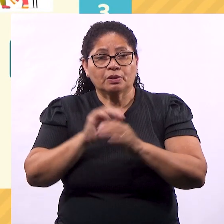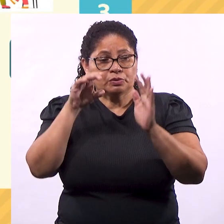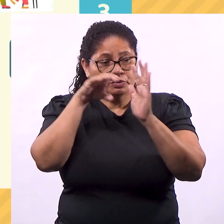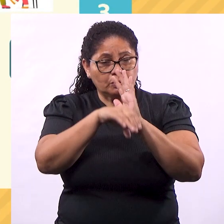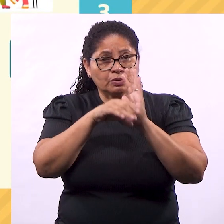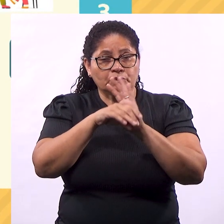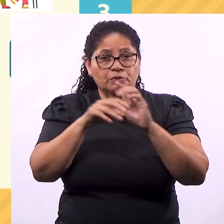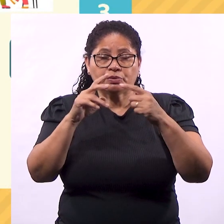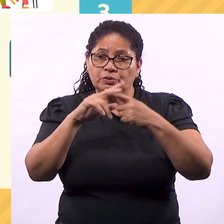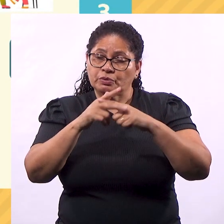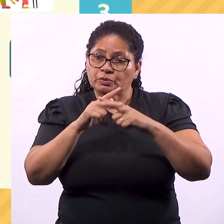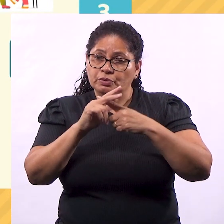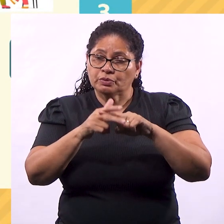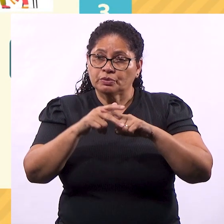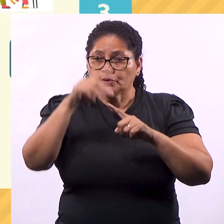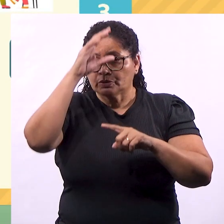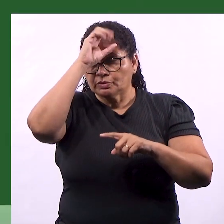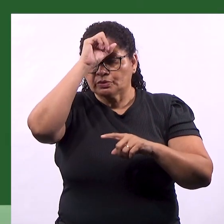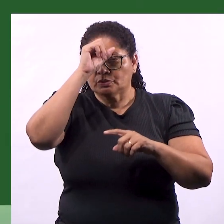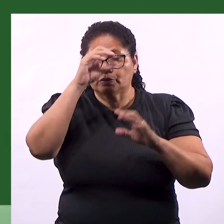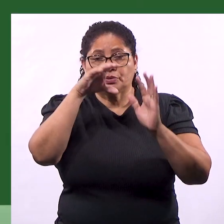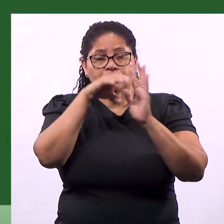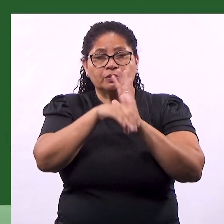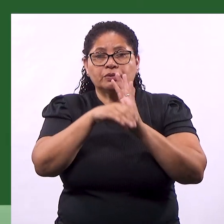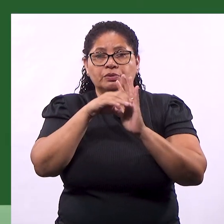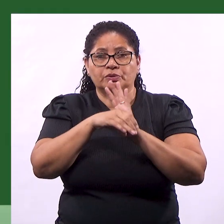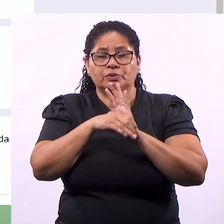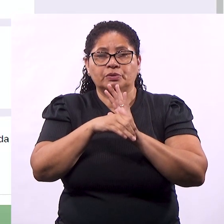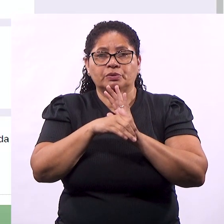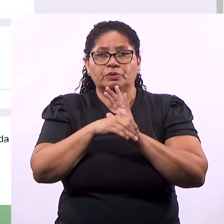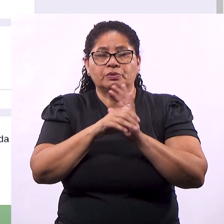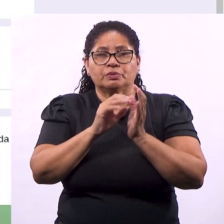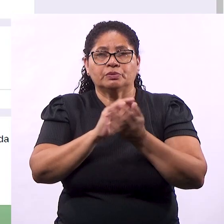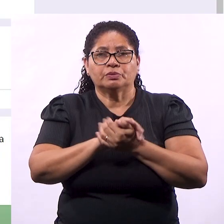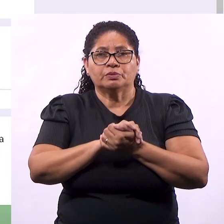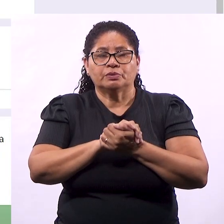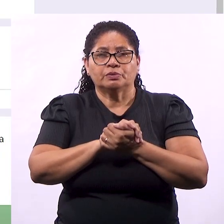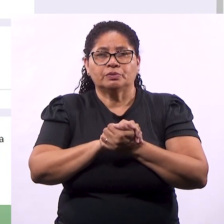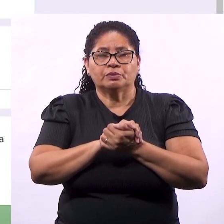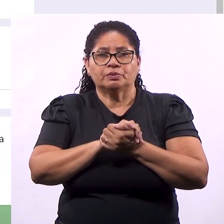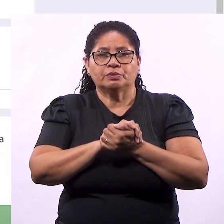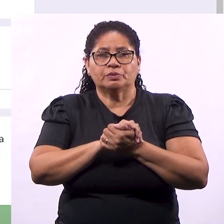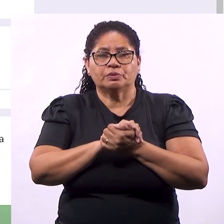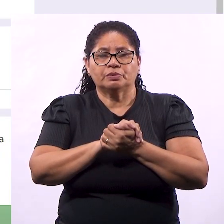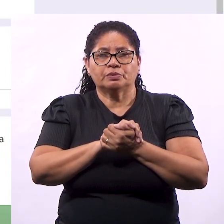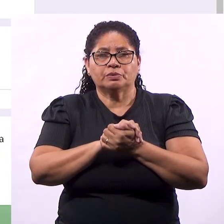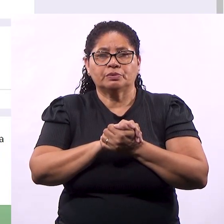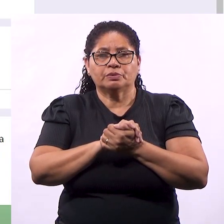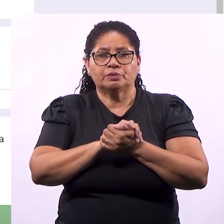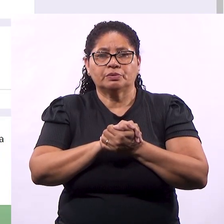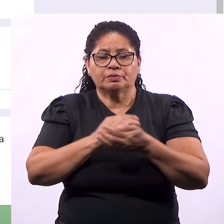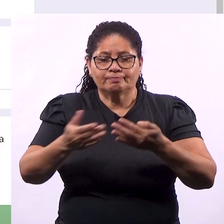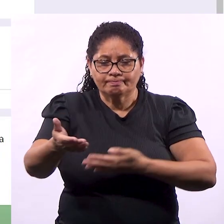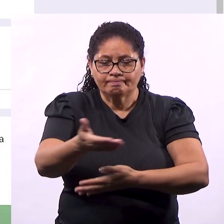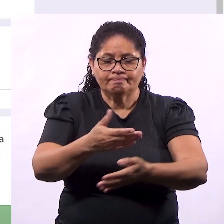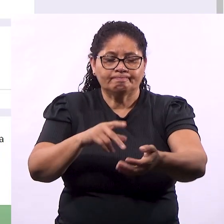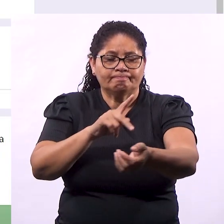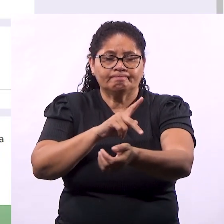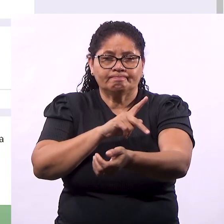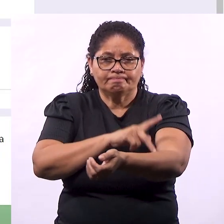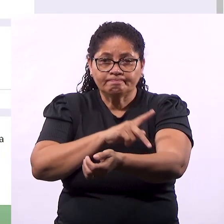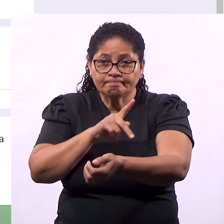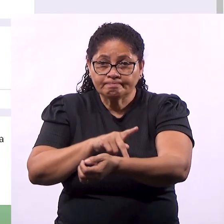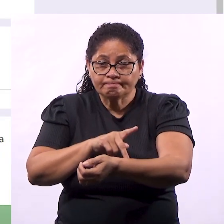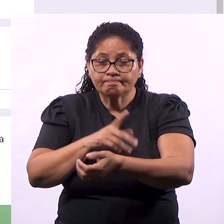do conceito de regulação da aprendizagem e do conceito de do conceito de intervenção